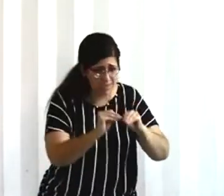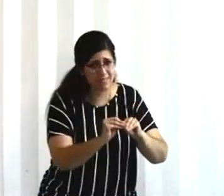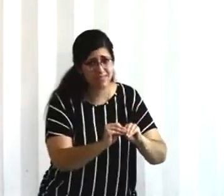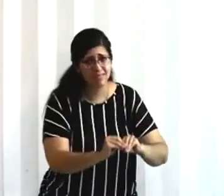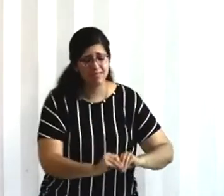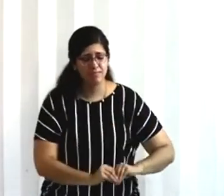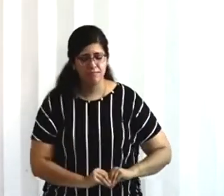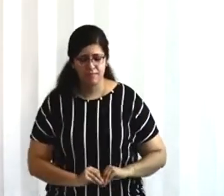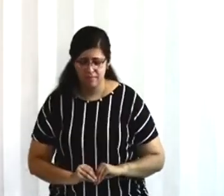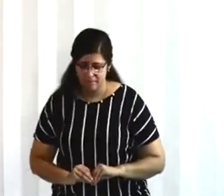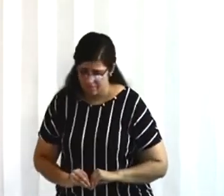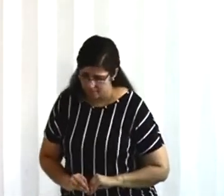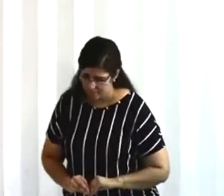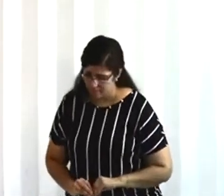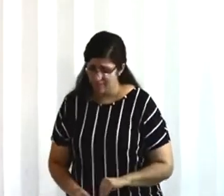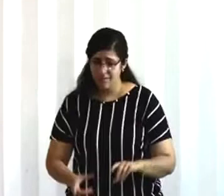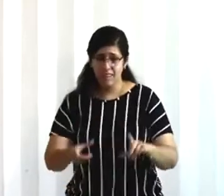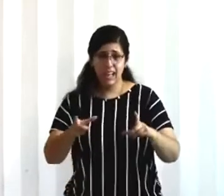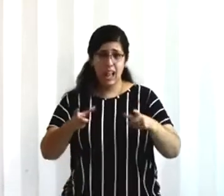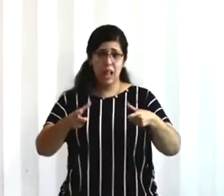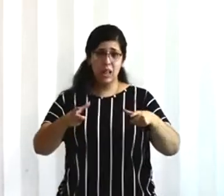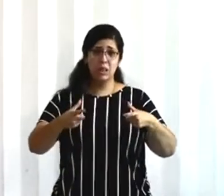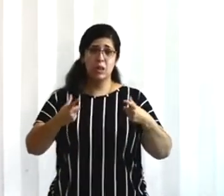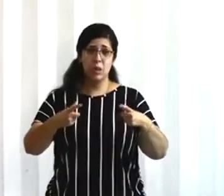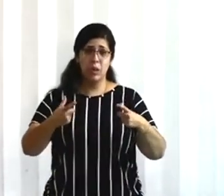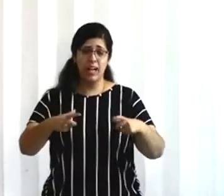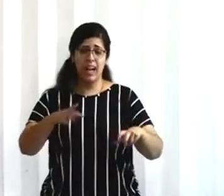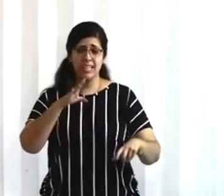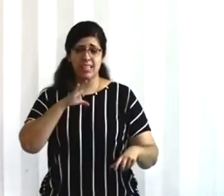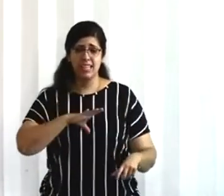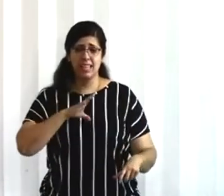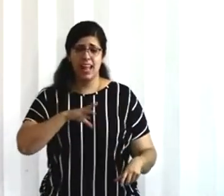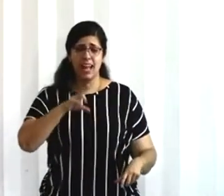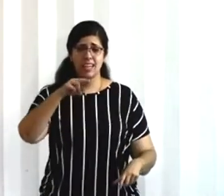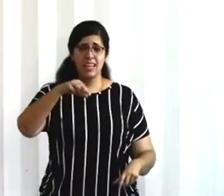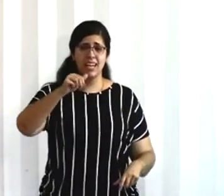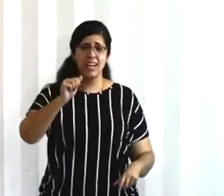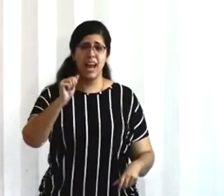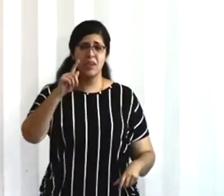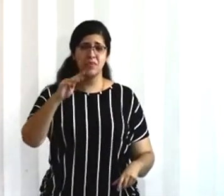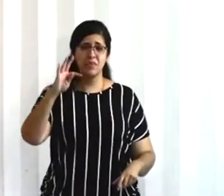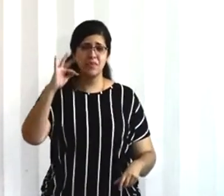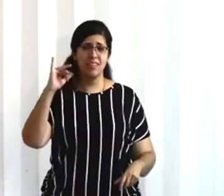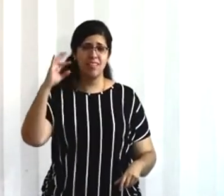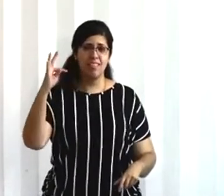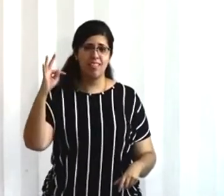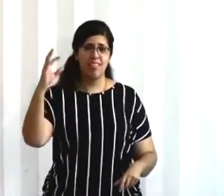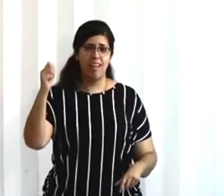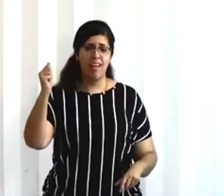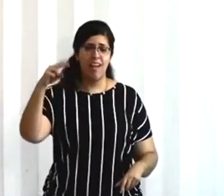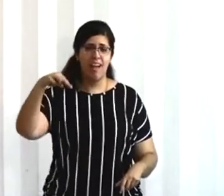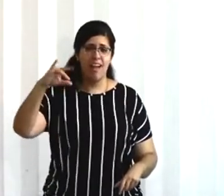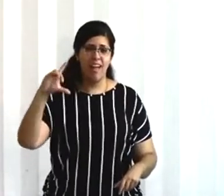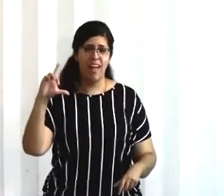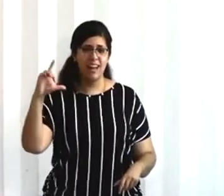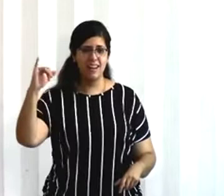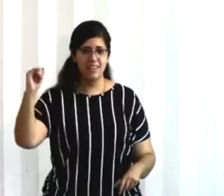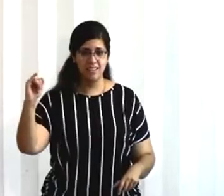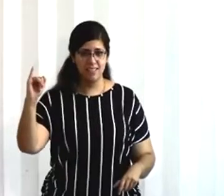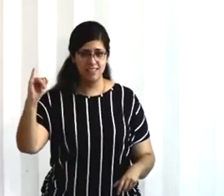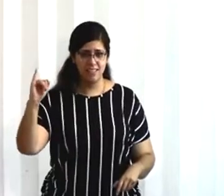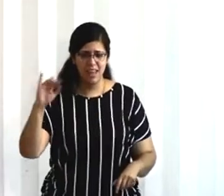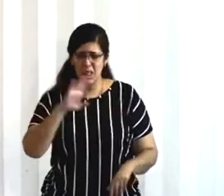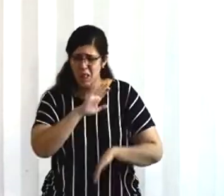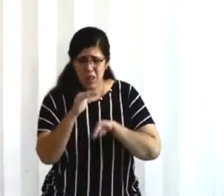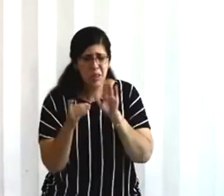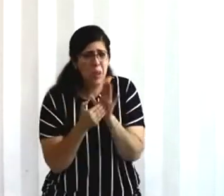Naftali, Zebulon, a região em trevas, por conta desse rei que desobedeceu os